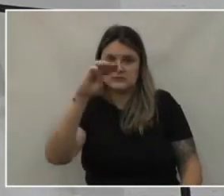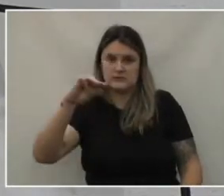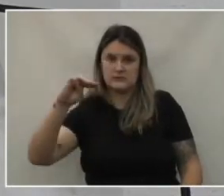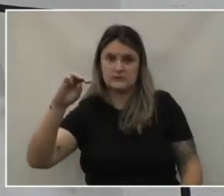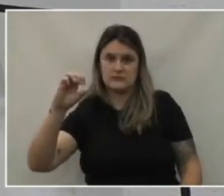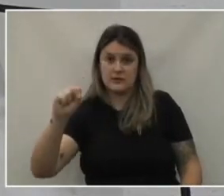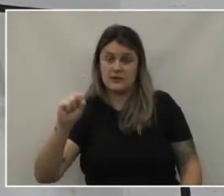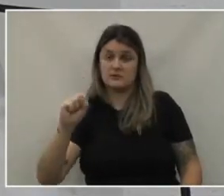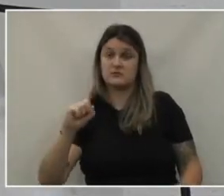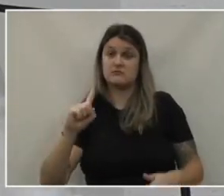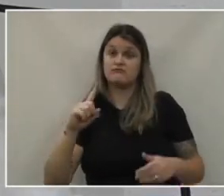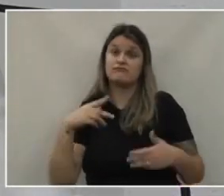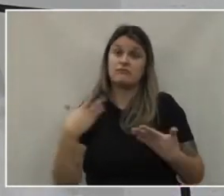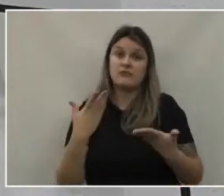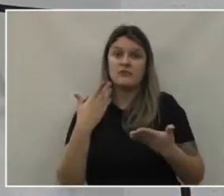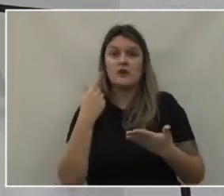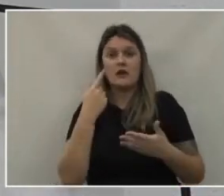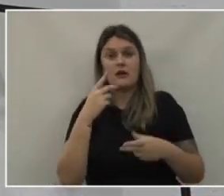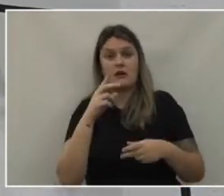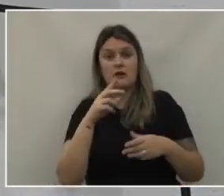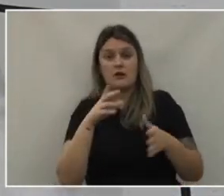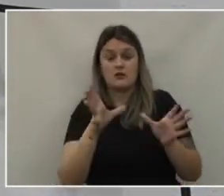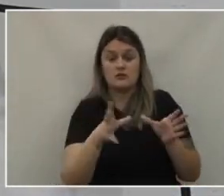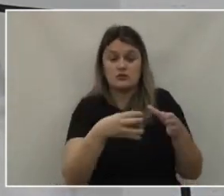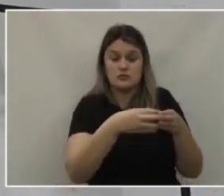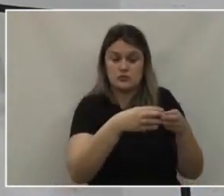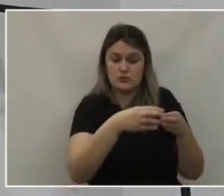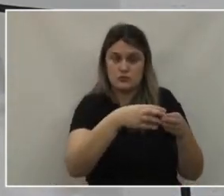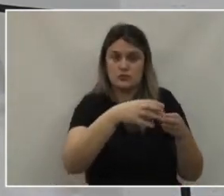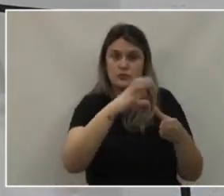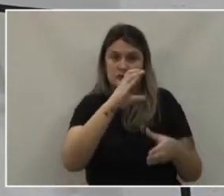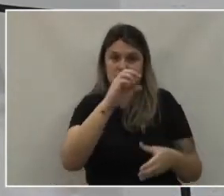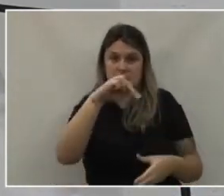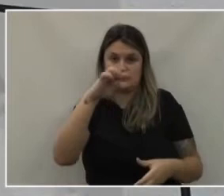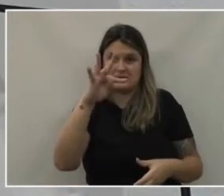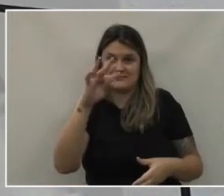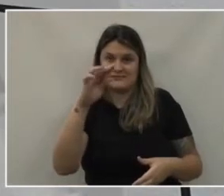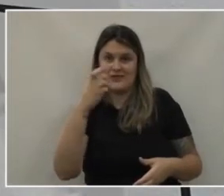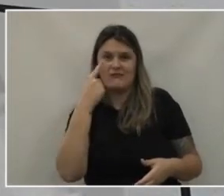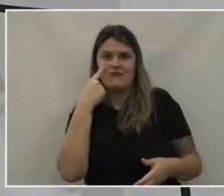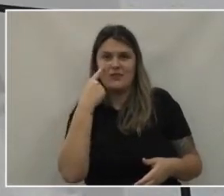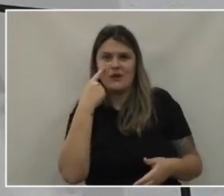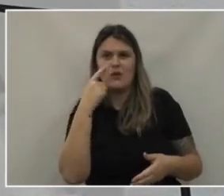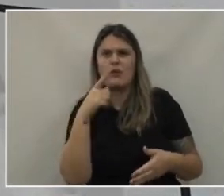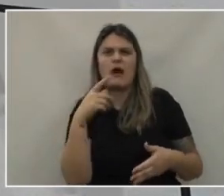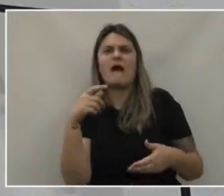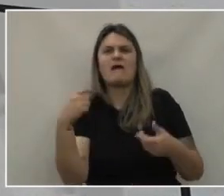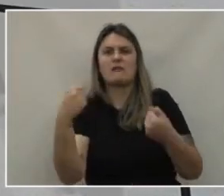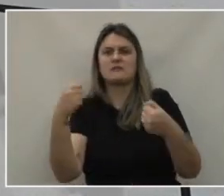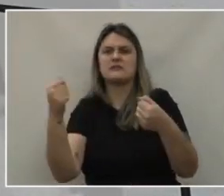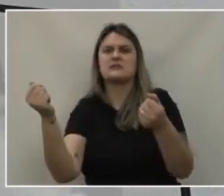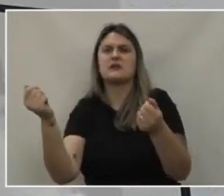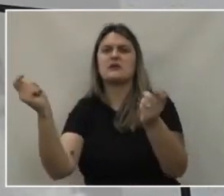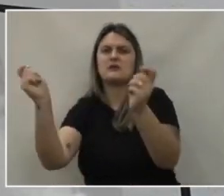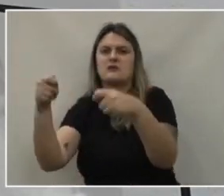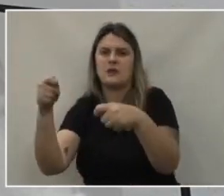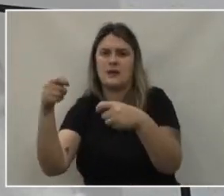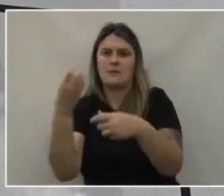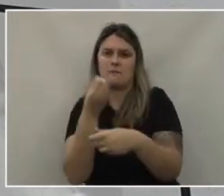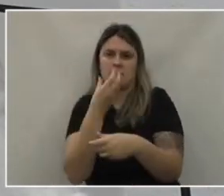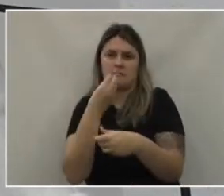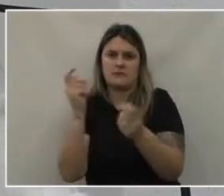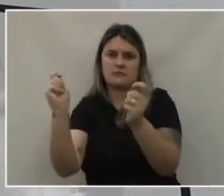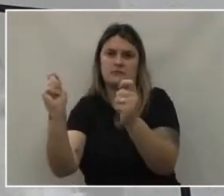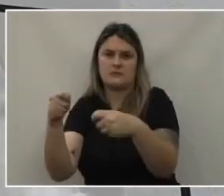não devem, ao ver da CNTE, ser pautados pela meritocracia, ou